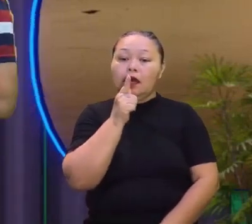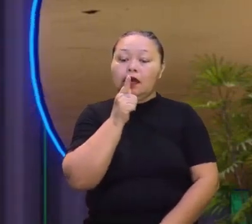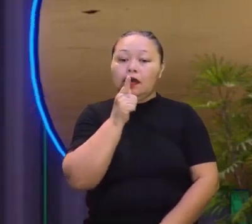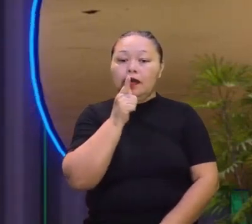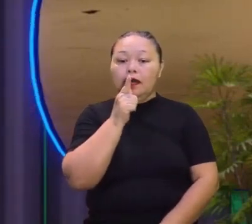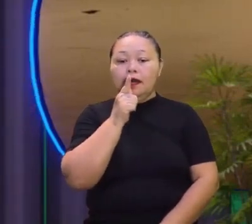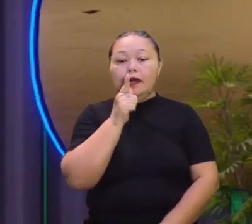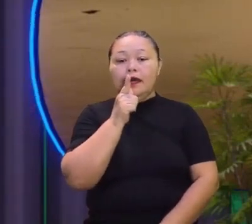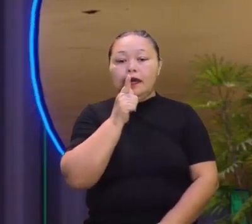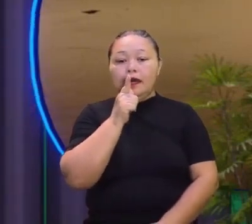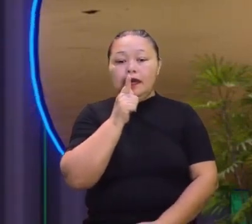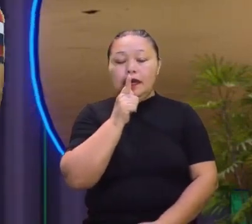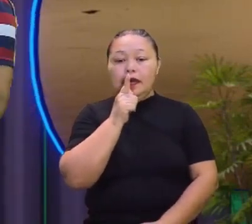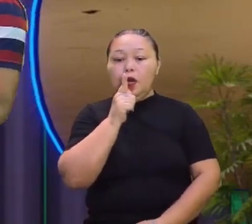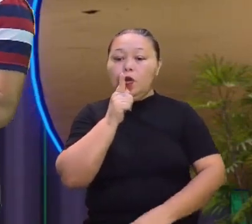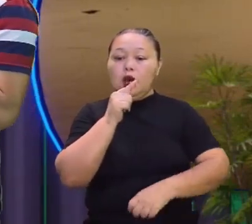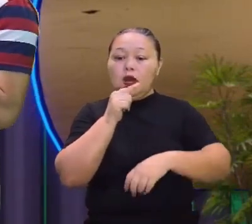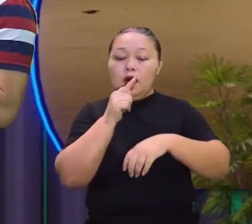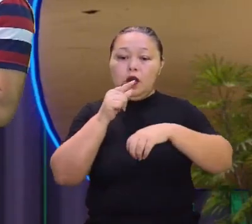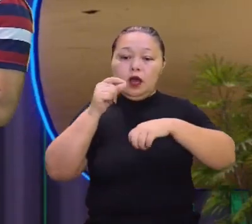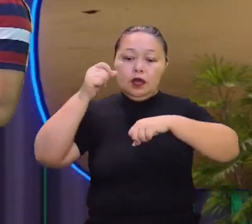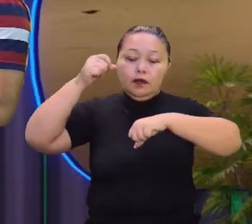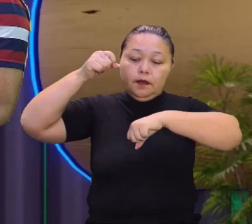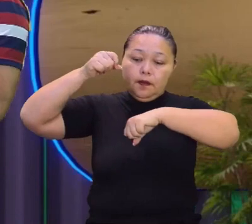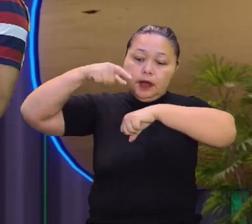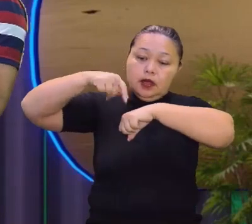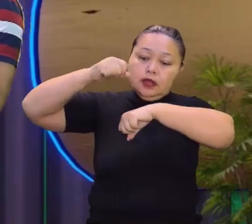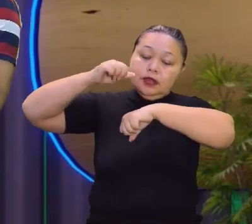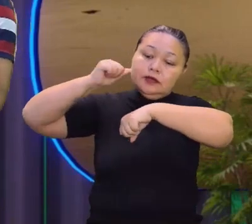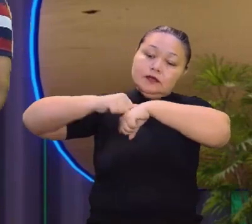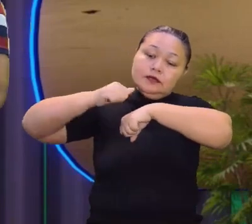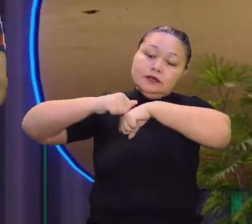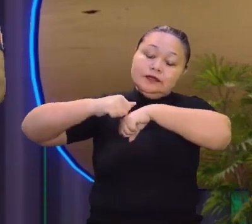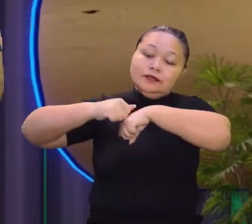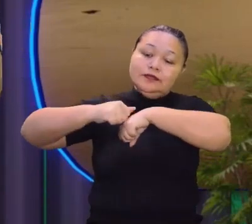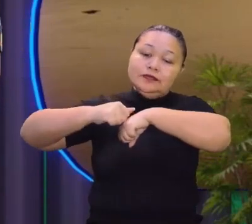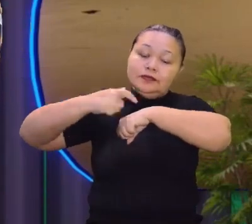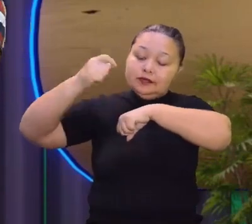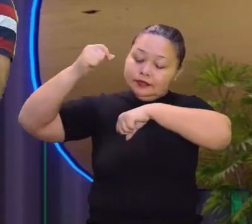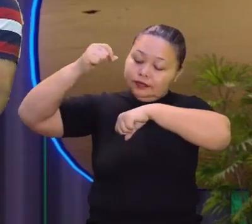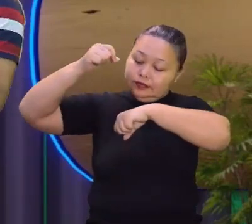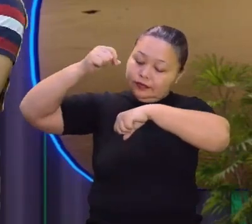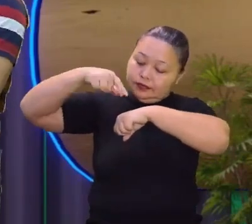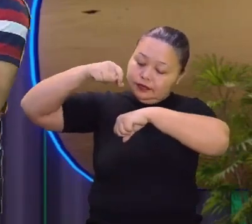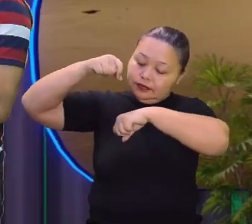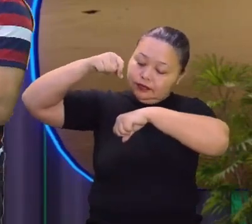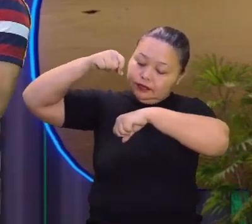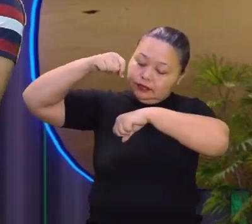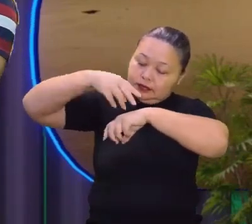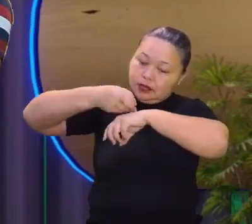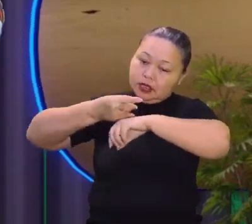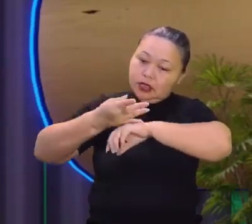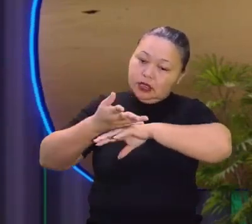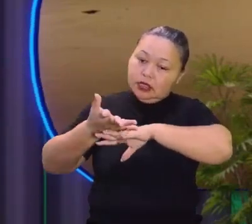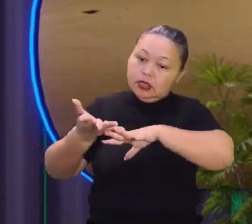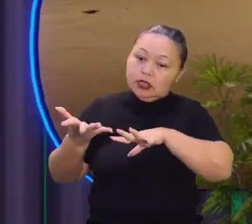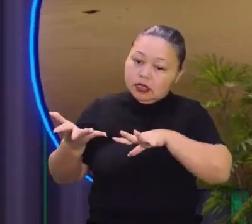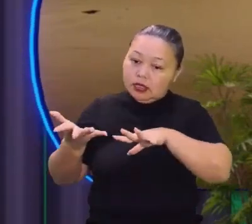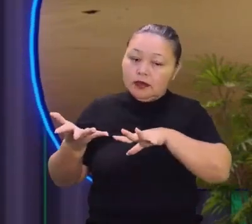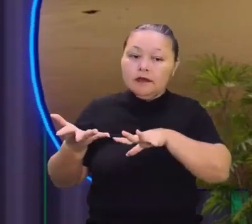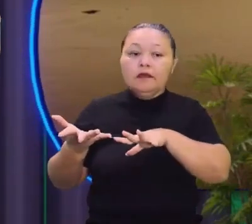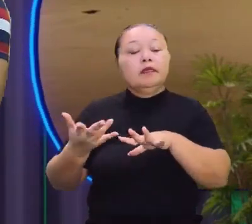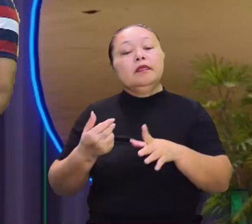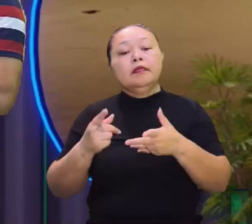aquele ditado que diz, né, Rogério? Água mole em pedra dura, tanto bate até que